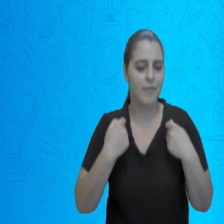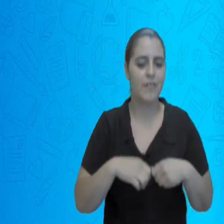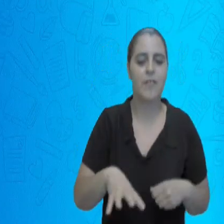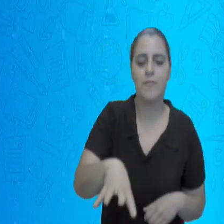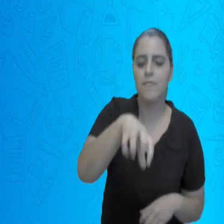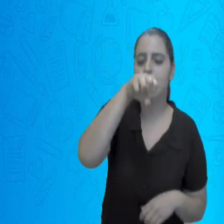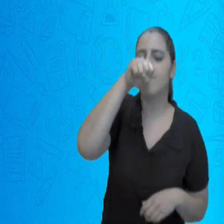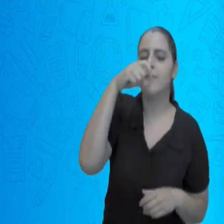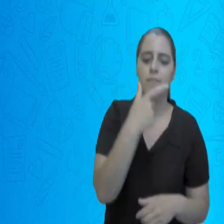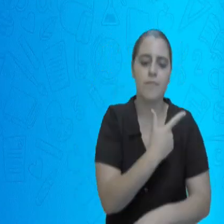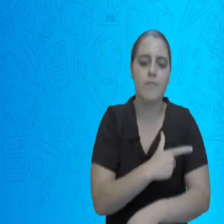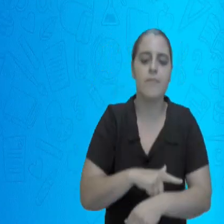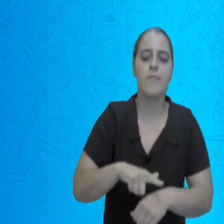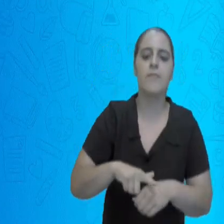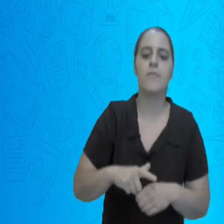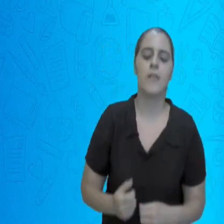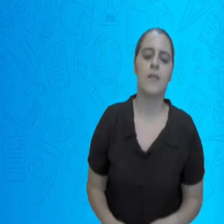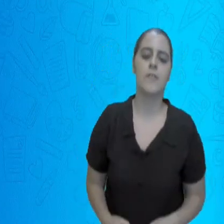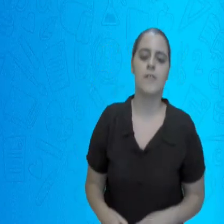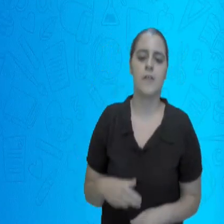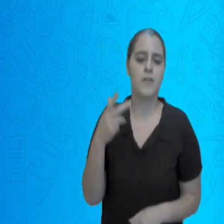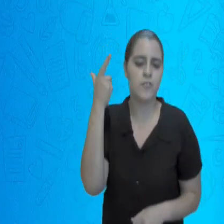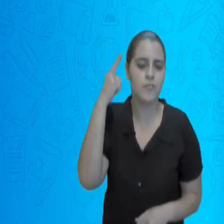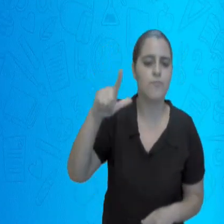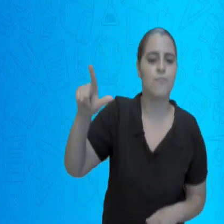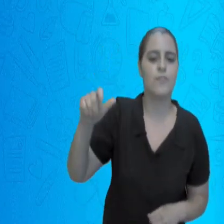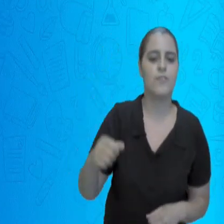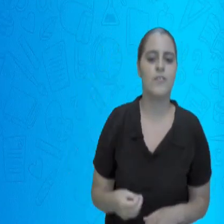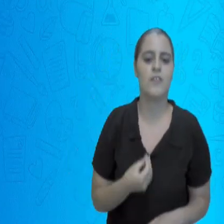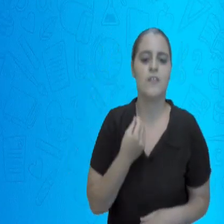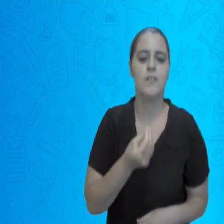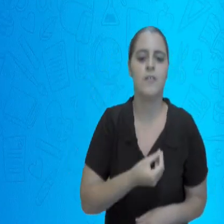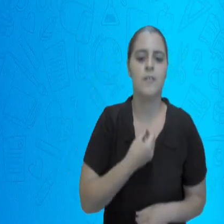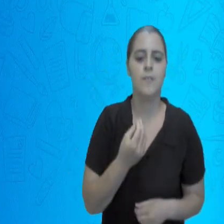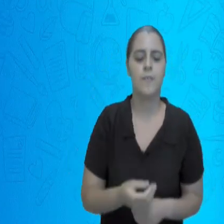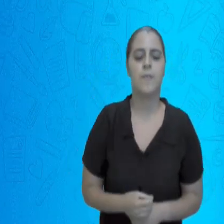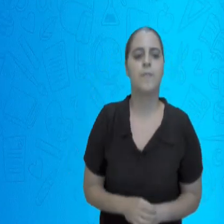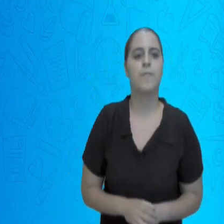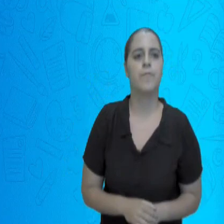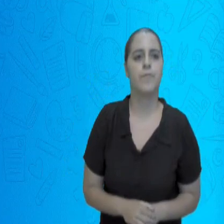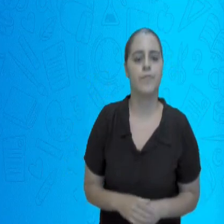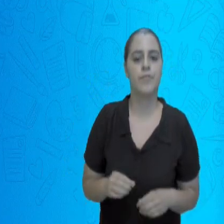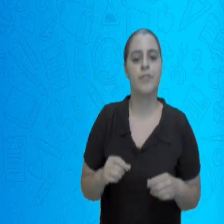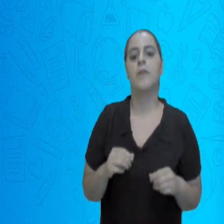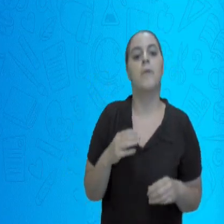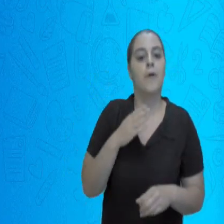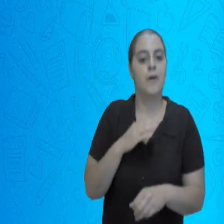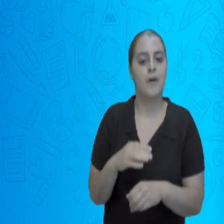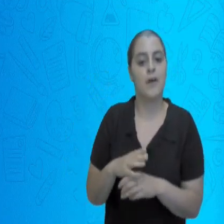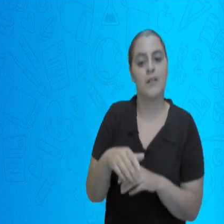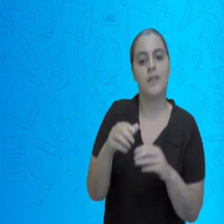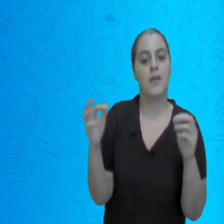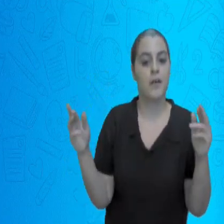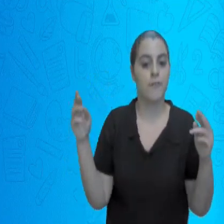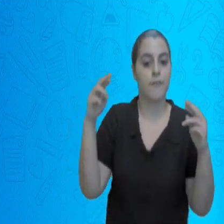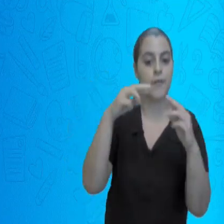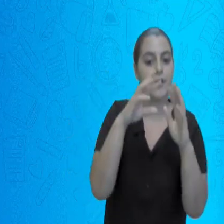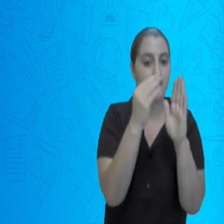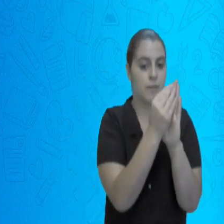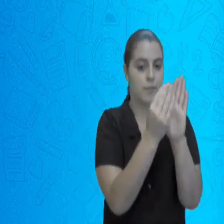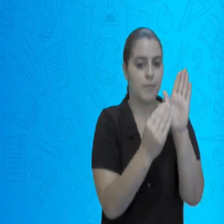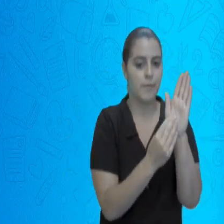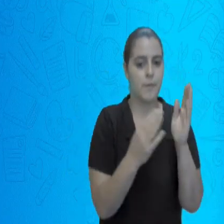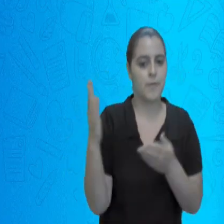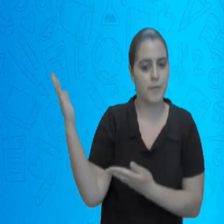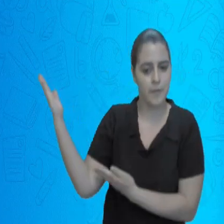ar limpo para que a gente consiga sobreviver. Bom, acesse a nossa bibliografia para complementar o